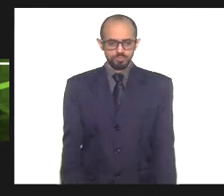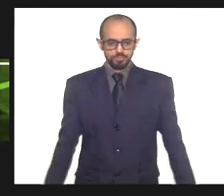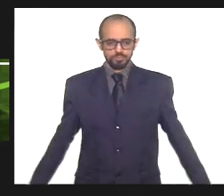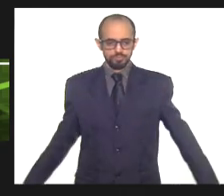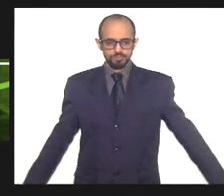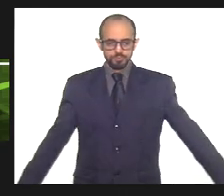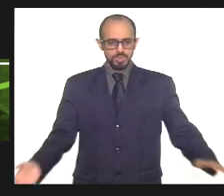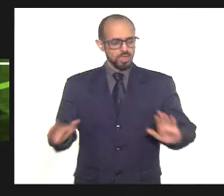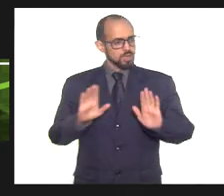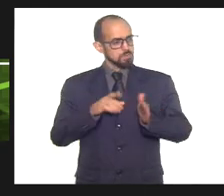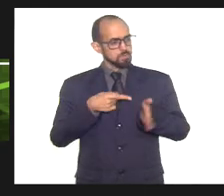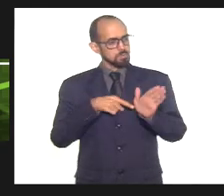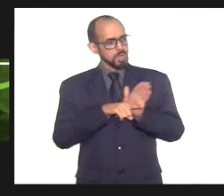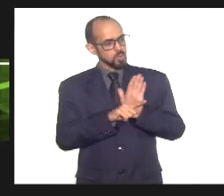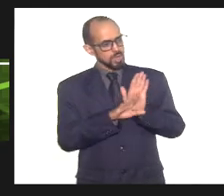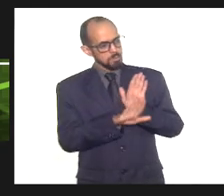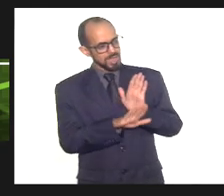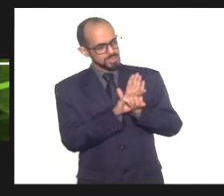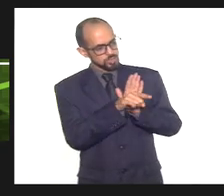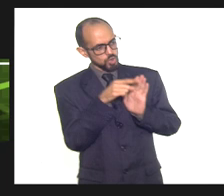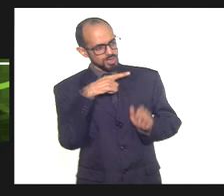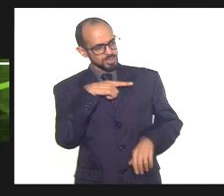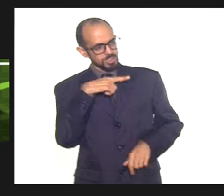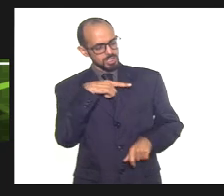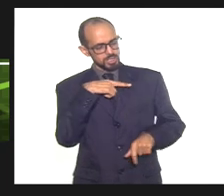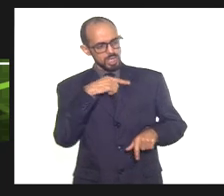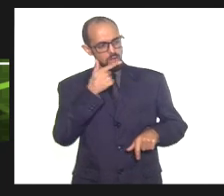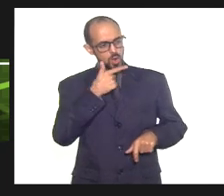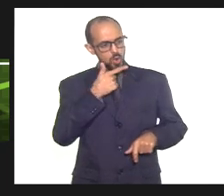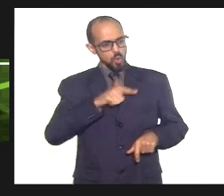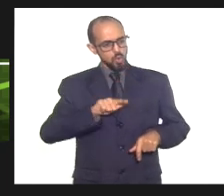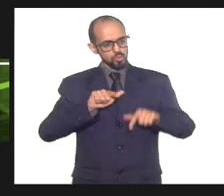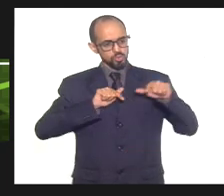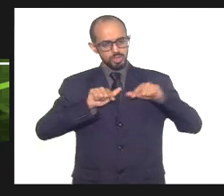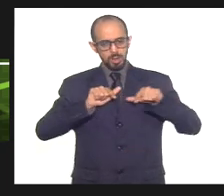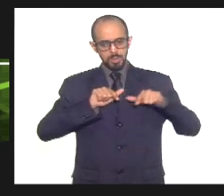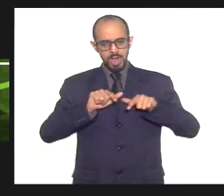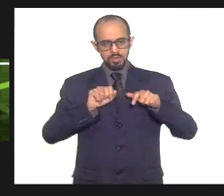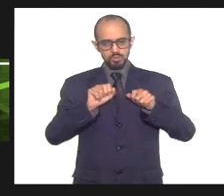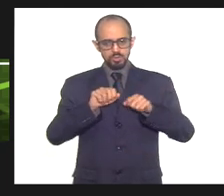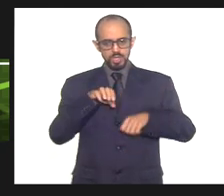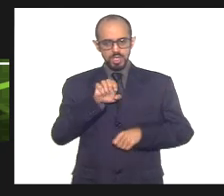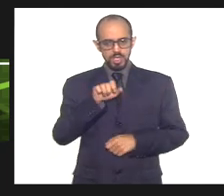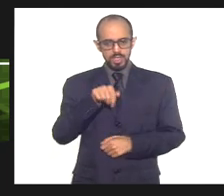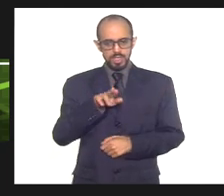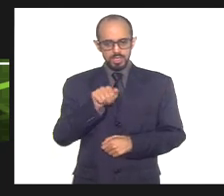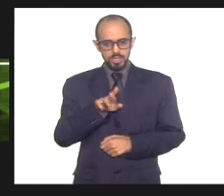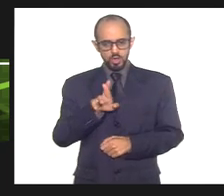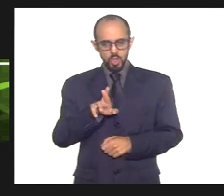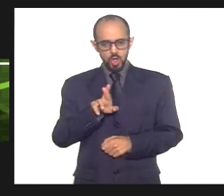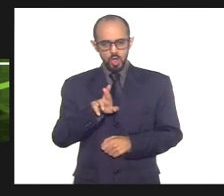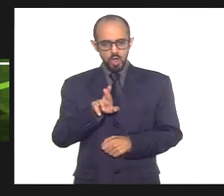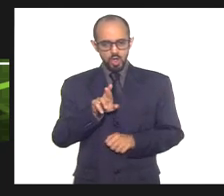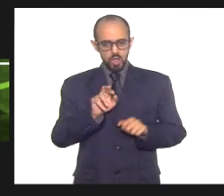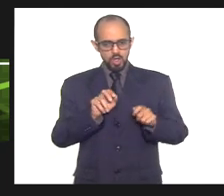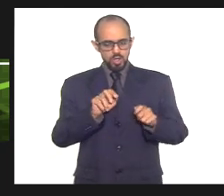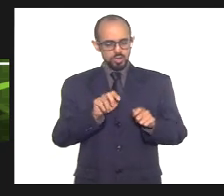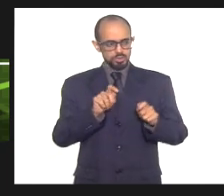Mas a senhora teria algum trabalho feito pela Equinor, que evidentemente poderia